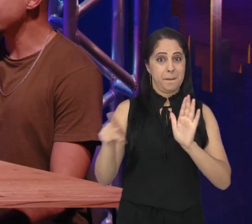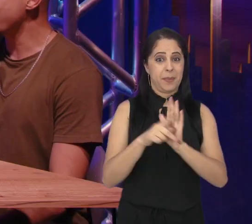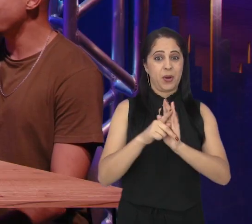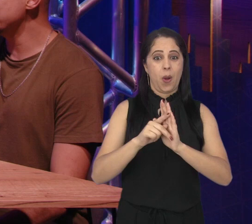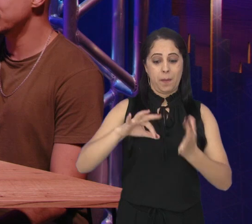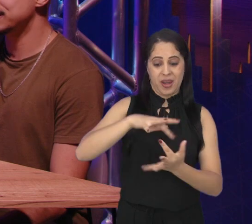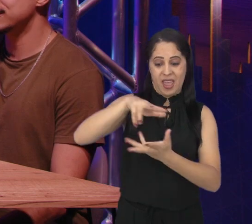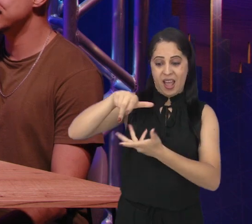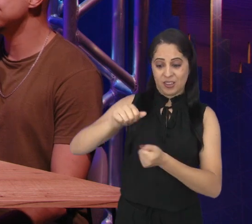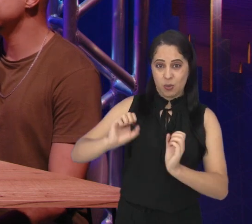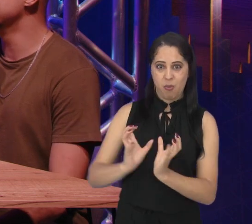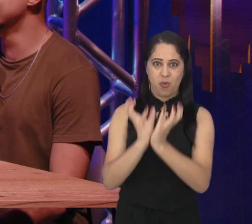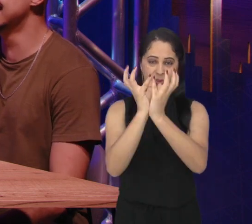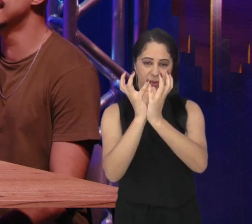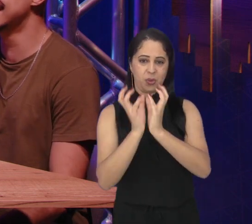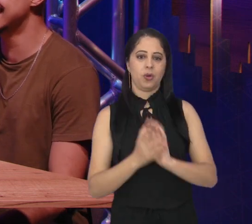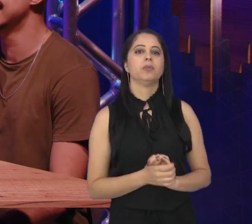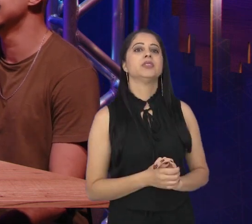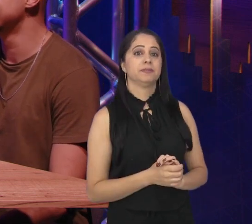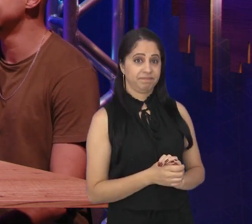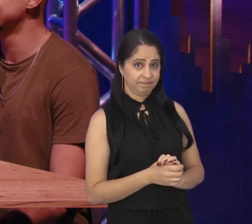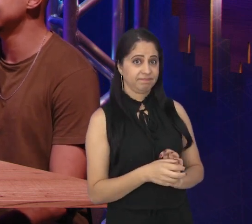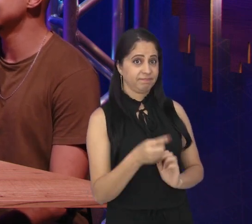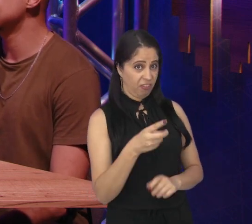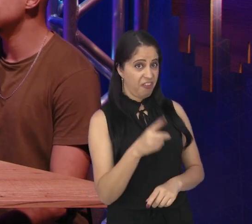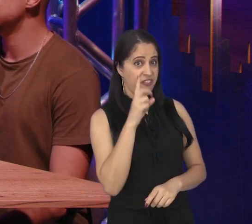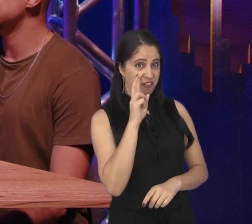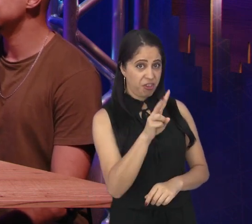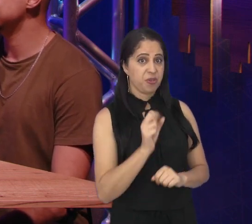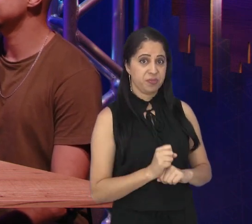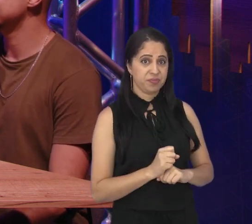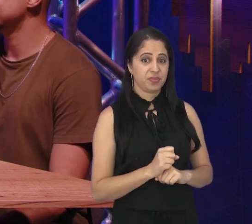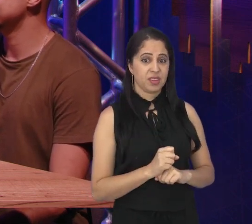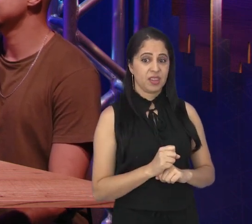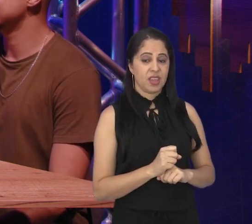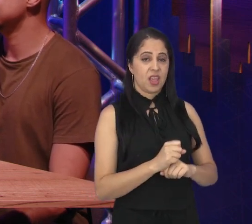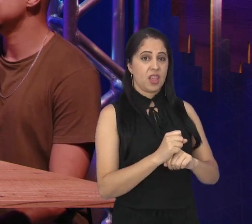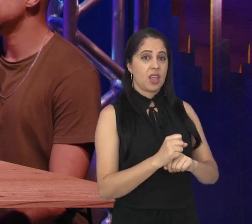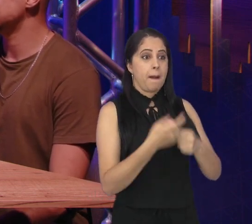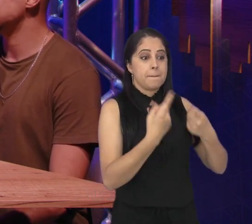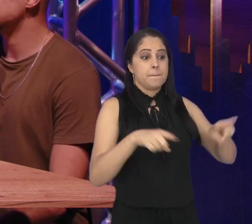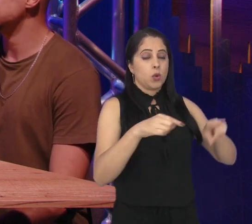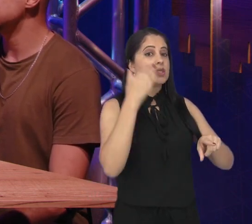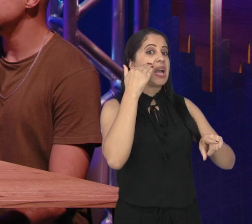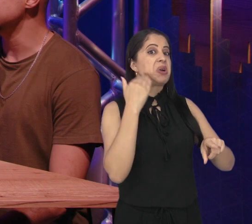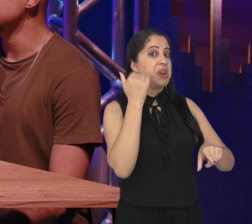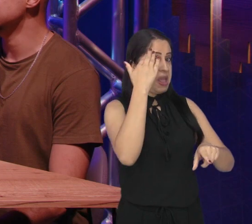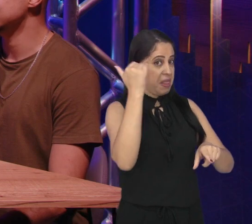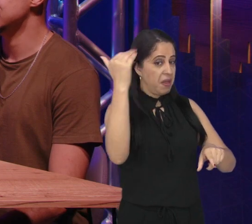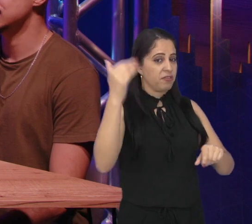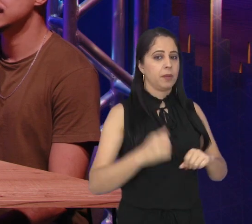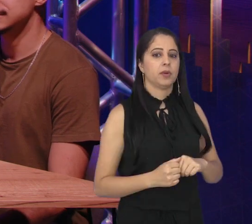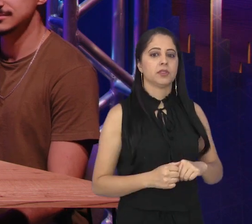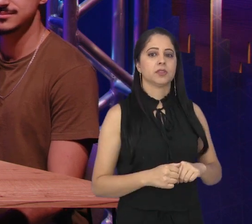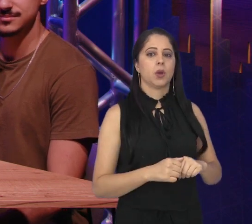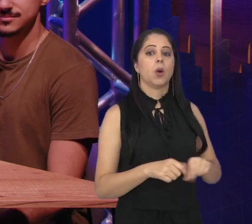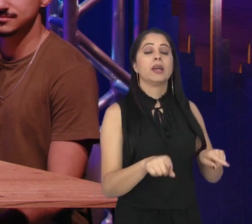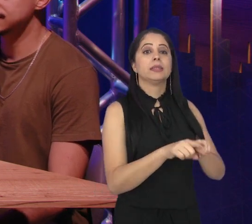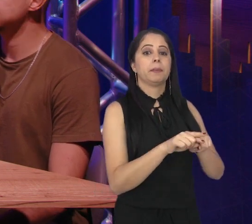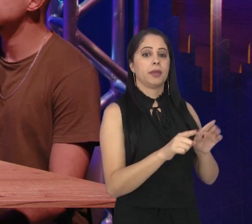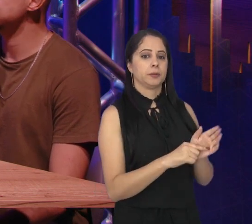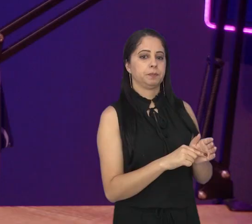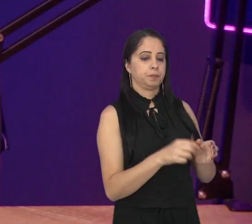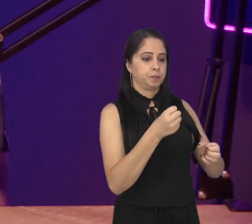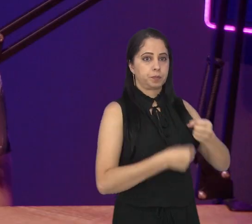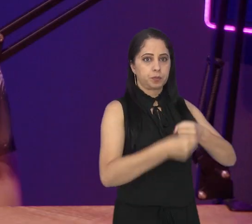música oficial da Copa. Então, para você ver a força do K-pop, e só para dar mais um pouquinho de informação para o pessoal, tem alguns